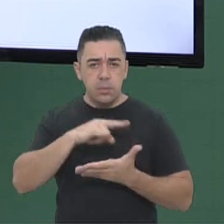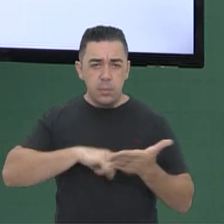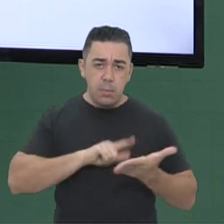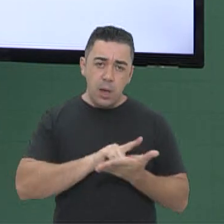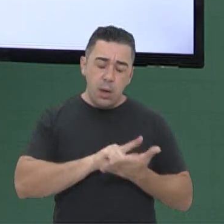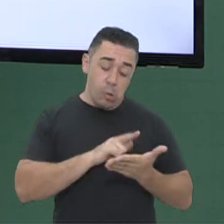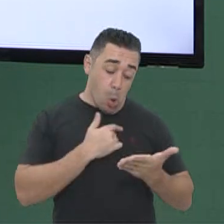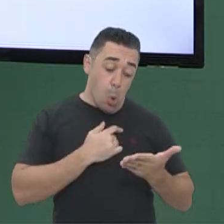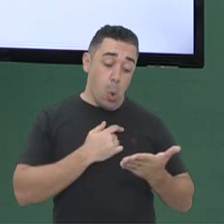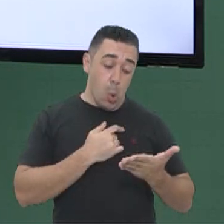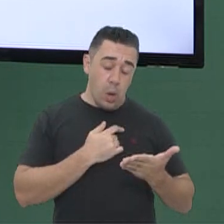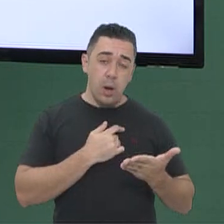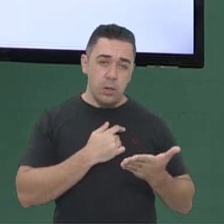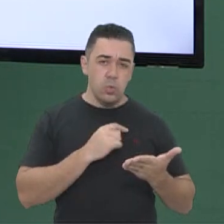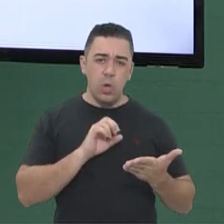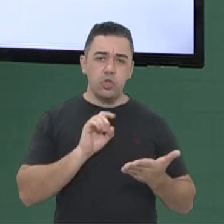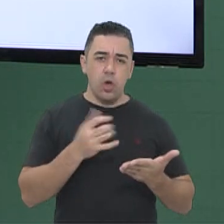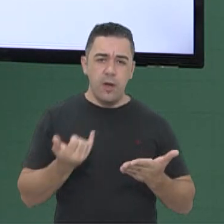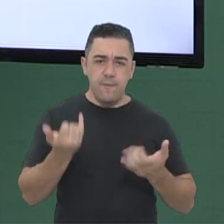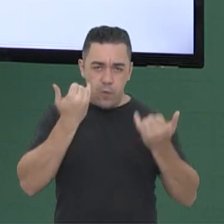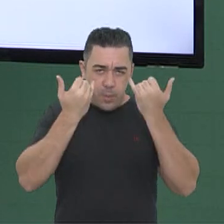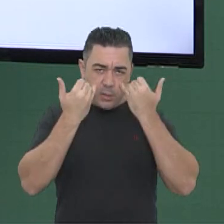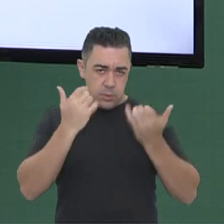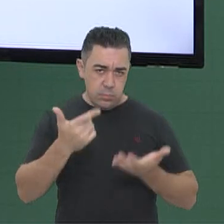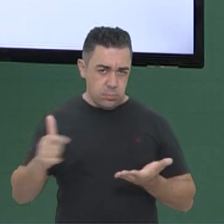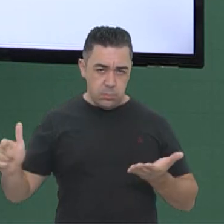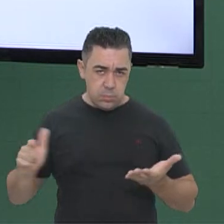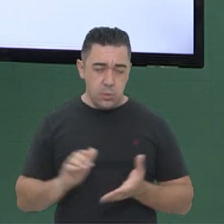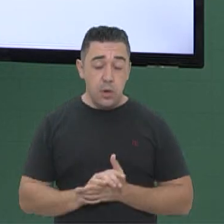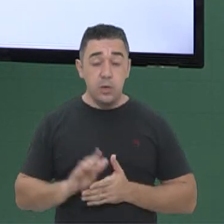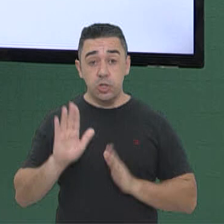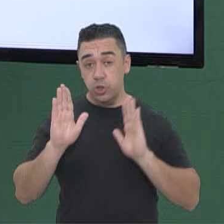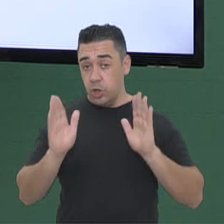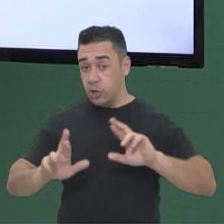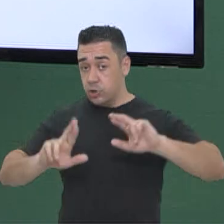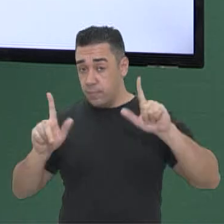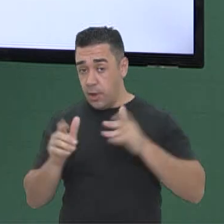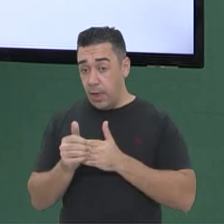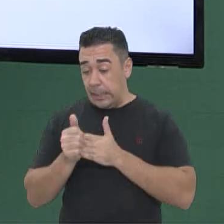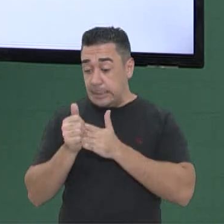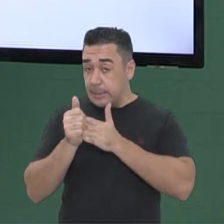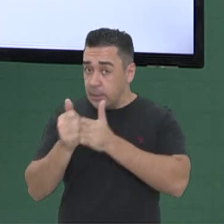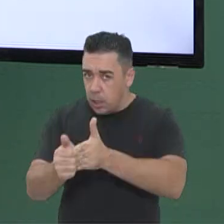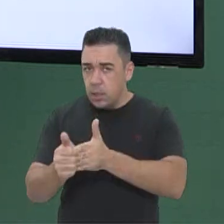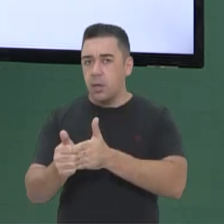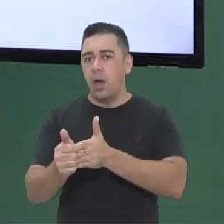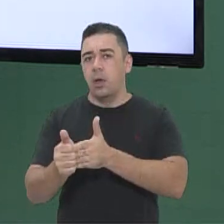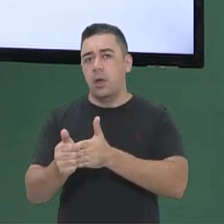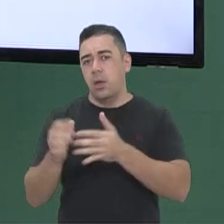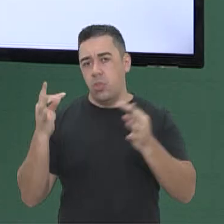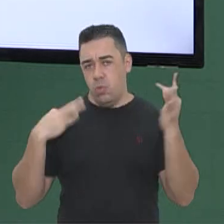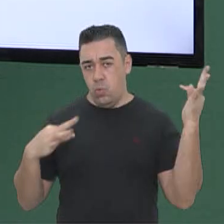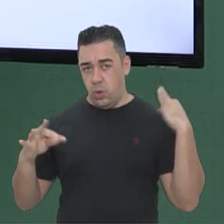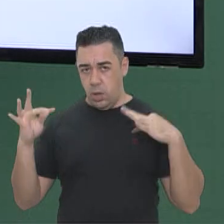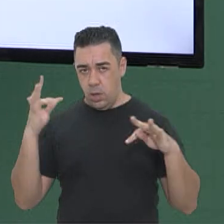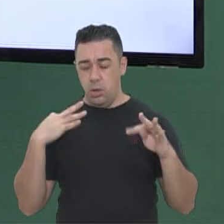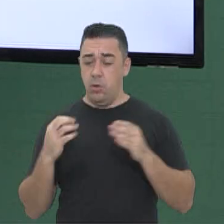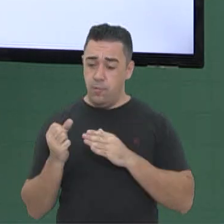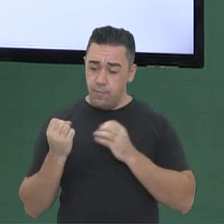que somente informá-los. Enquanto a guia turística, ela vai fazer, né,